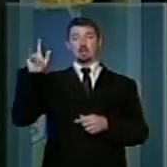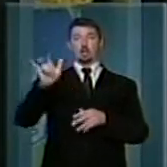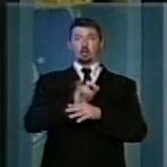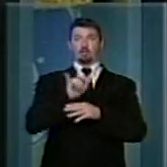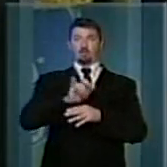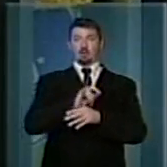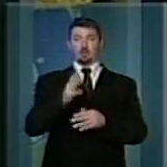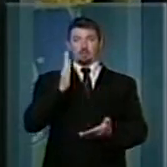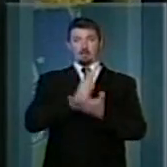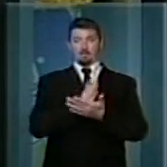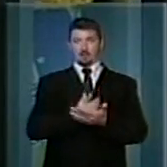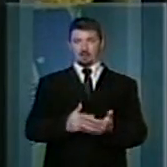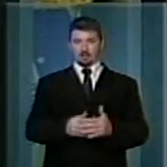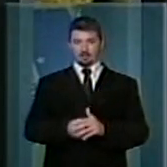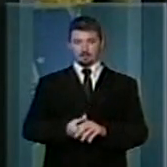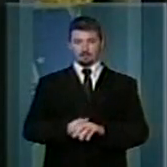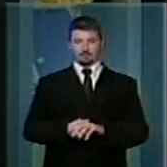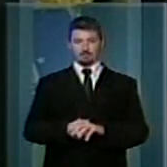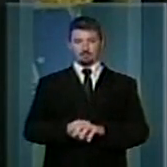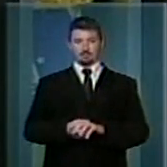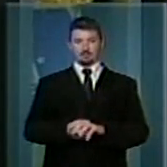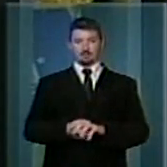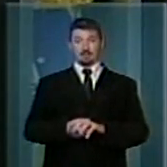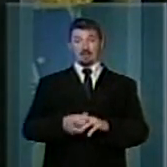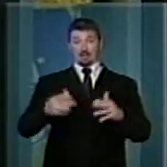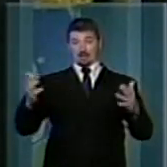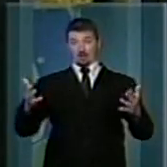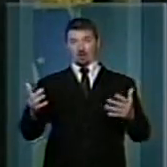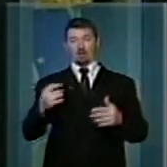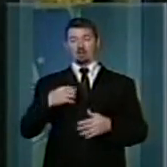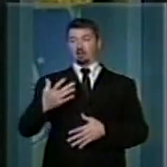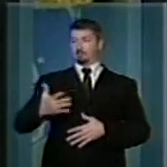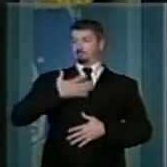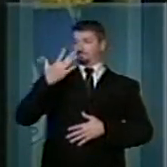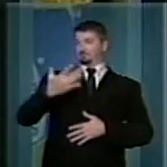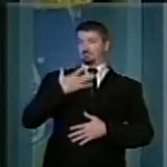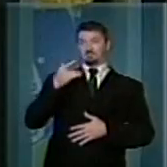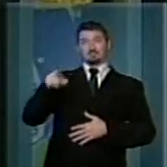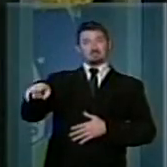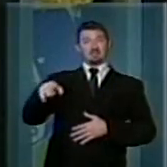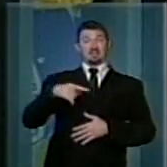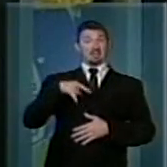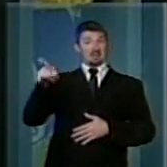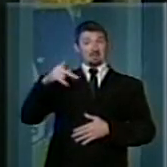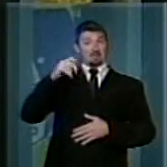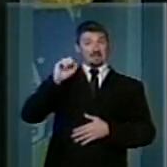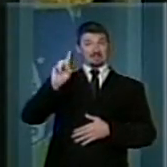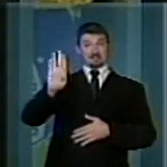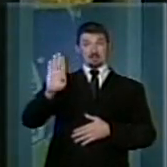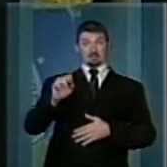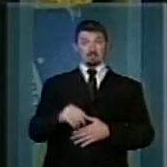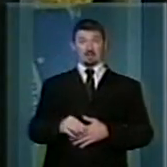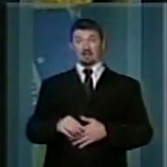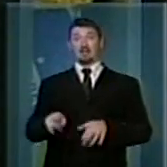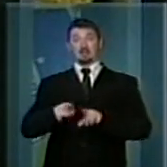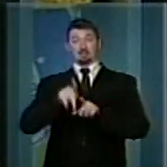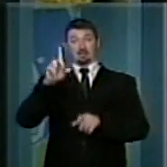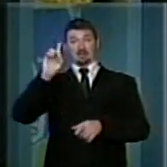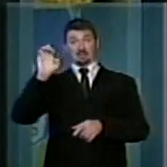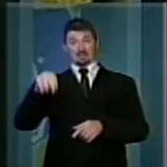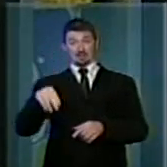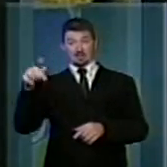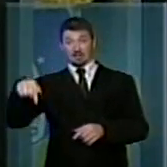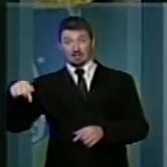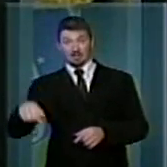E agora, causa espécie ouvir o discurso dos tucanos e dos democratas